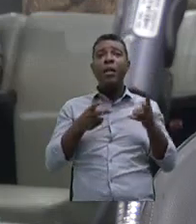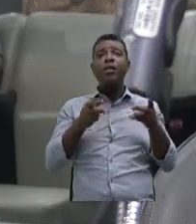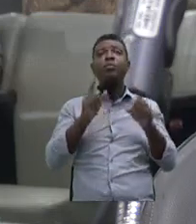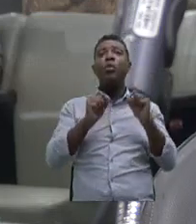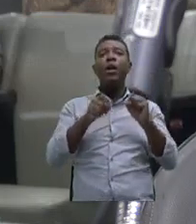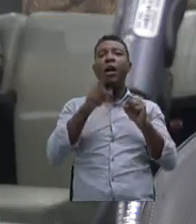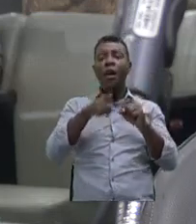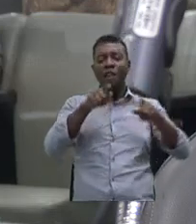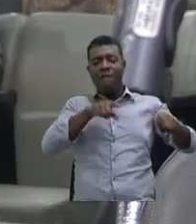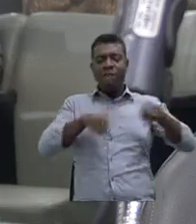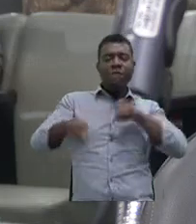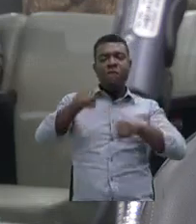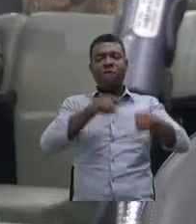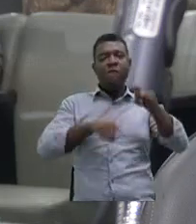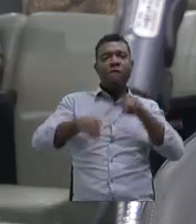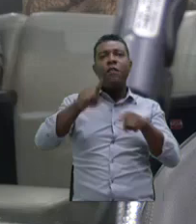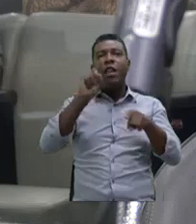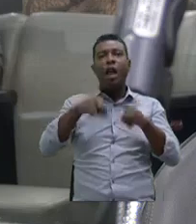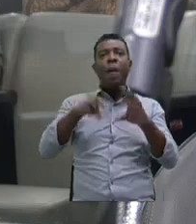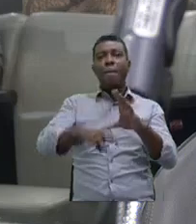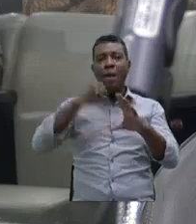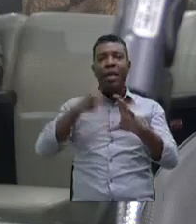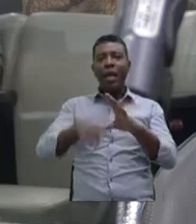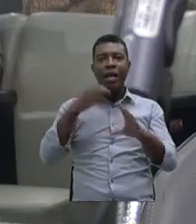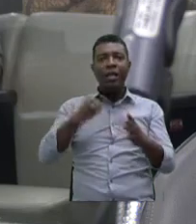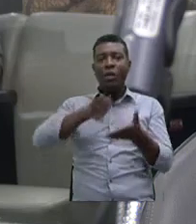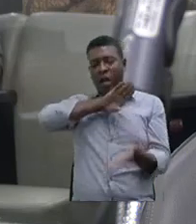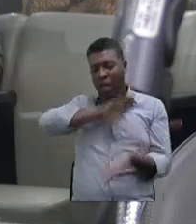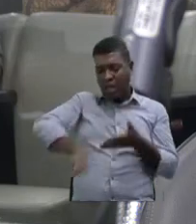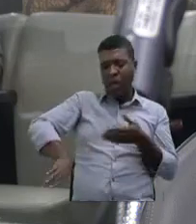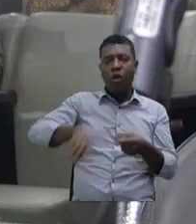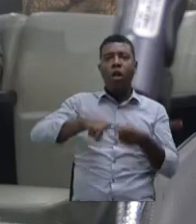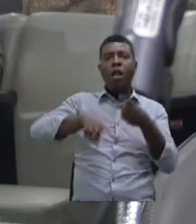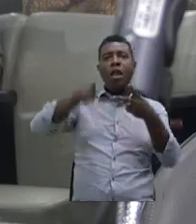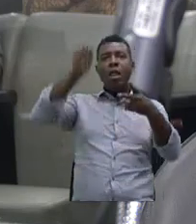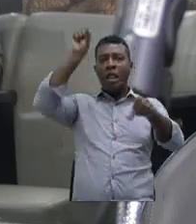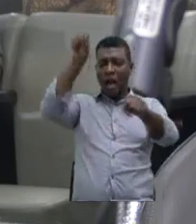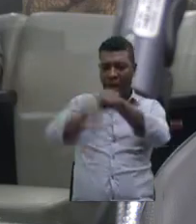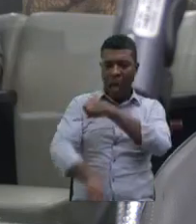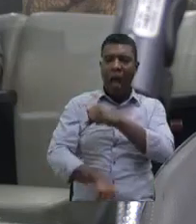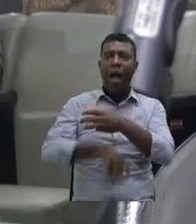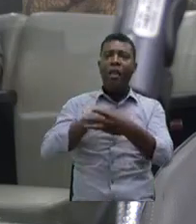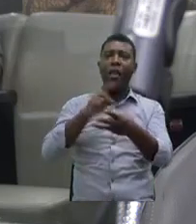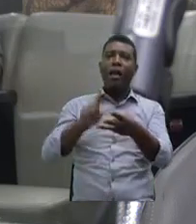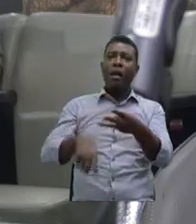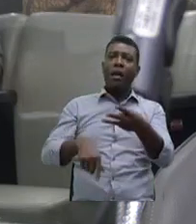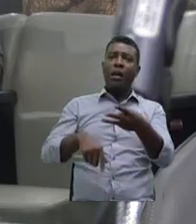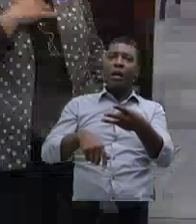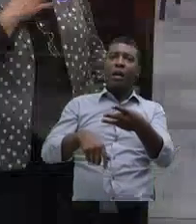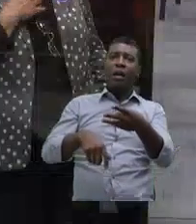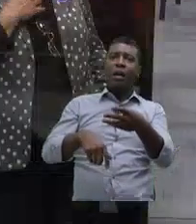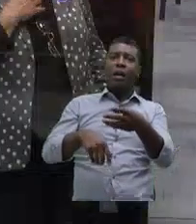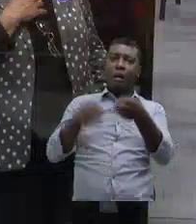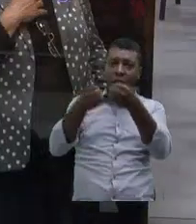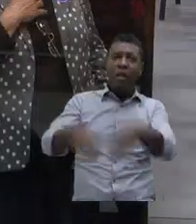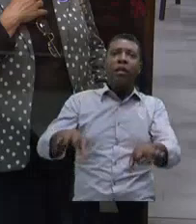que exclui, degrada e mata. Então, o governo Zema é marcado por